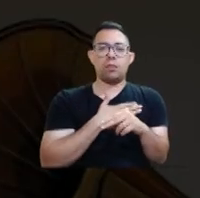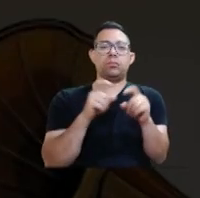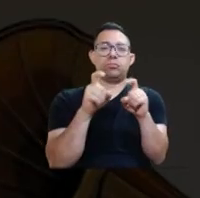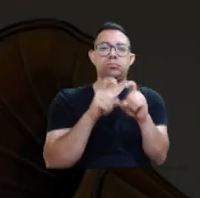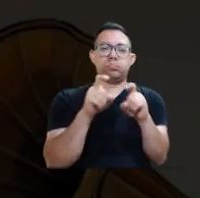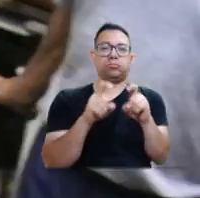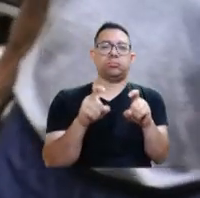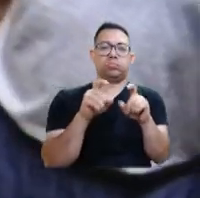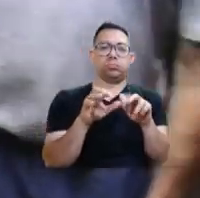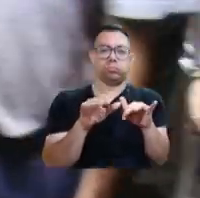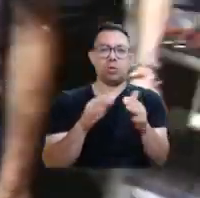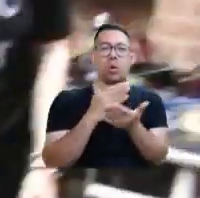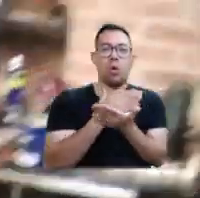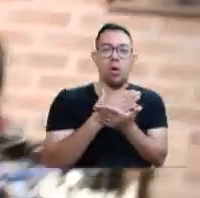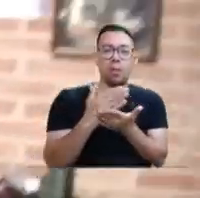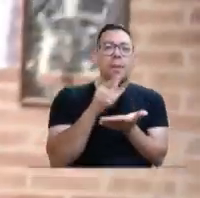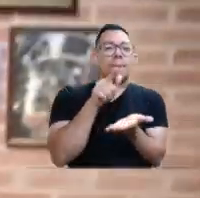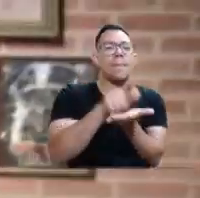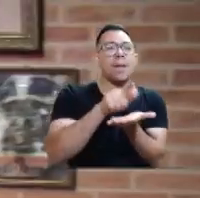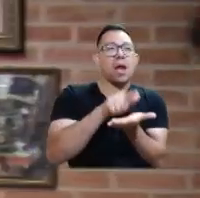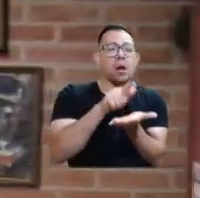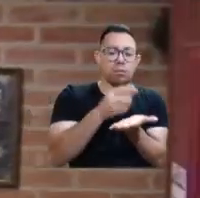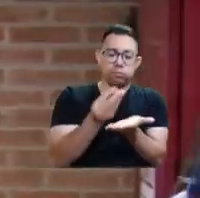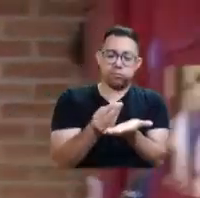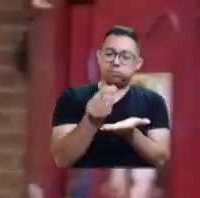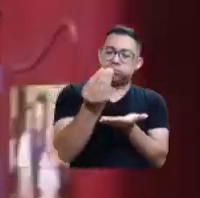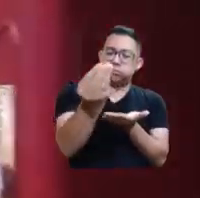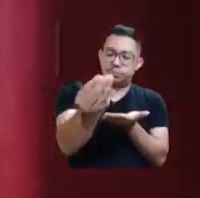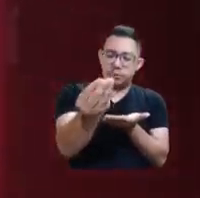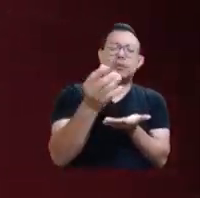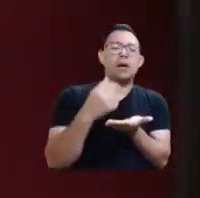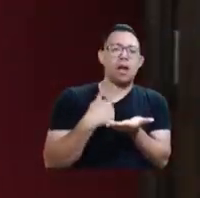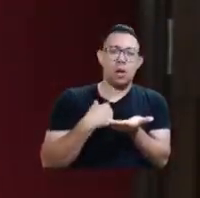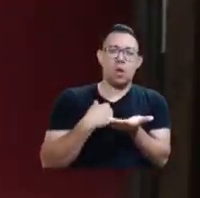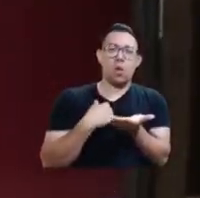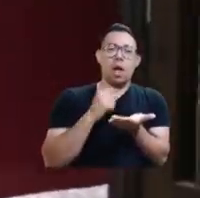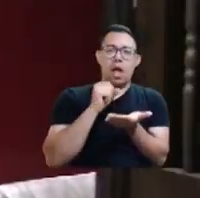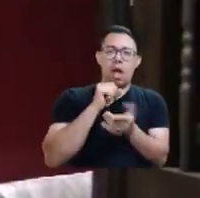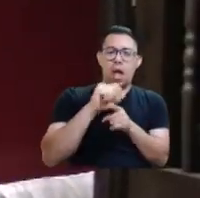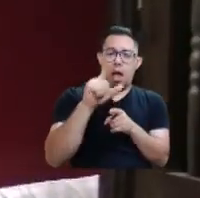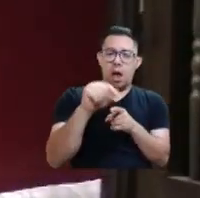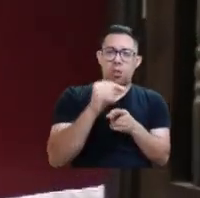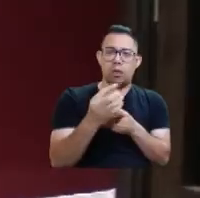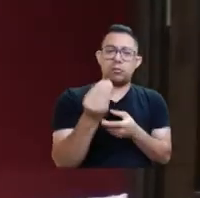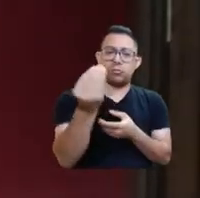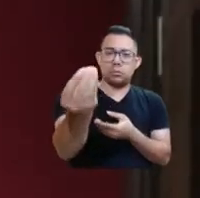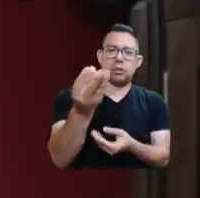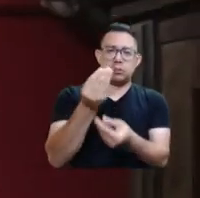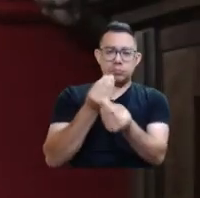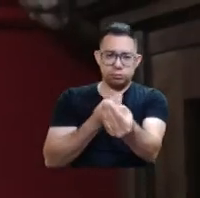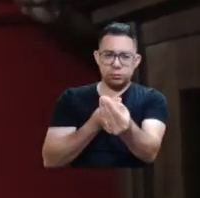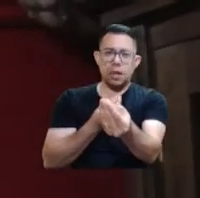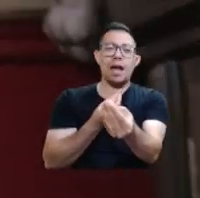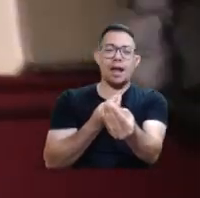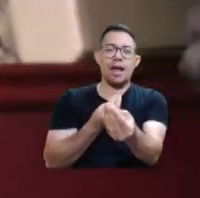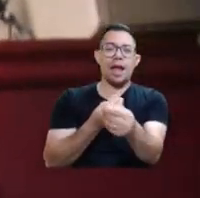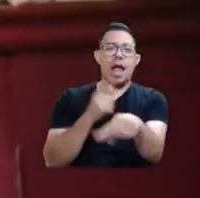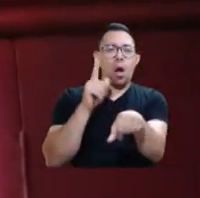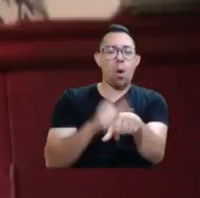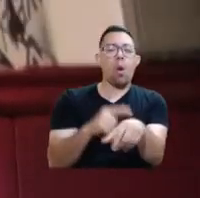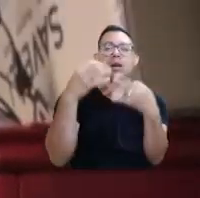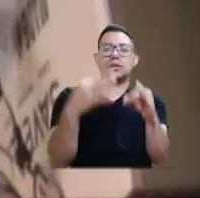computação fez as fichas. Quando você pegava o filme punha lá, o computador falava que estava com você, que